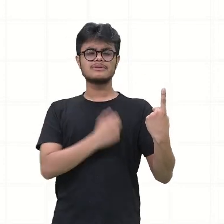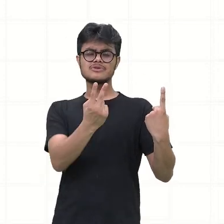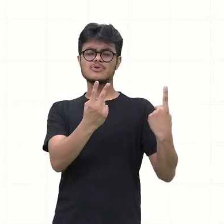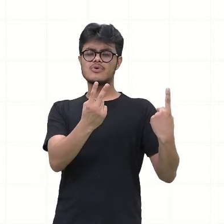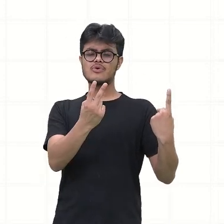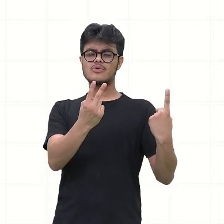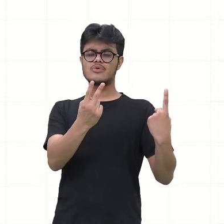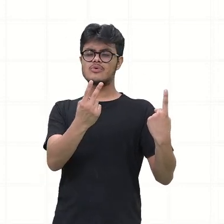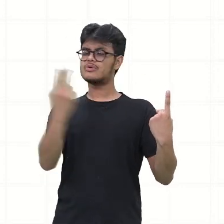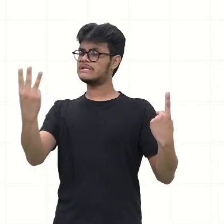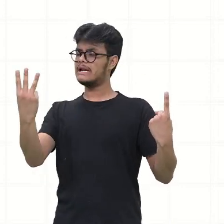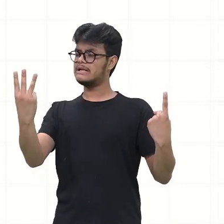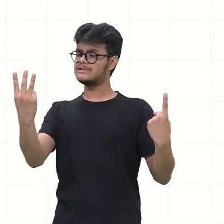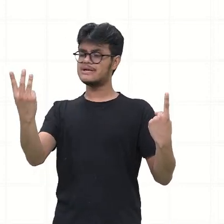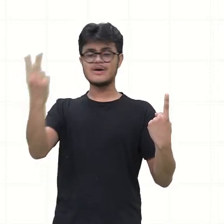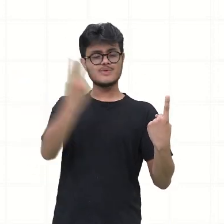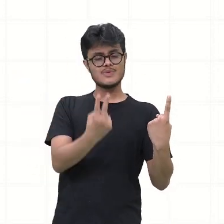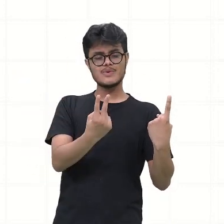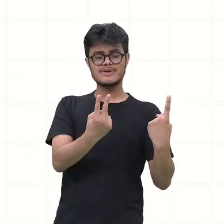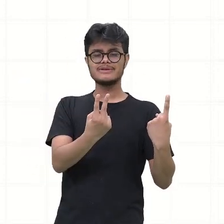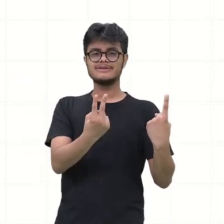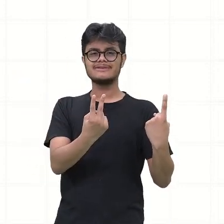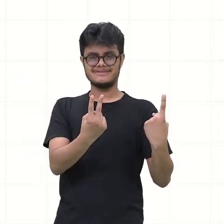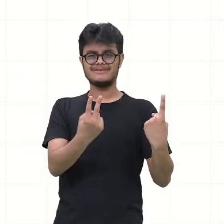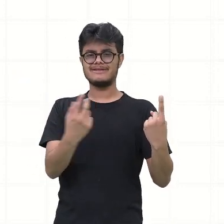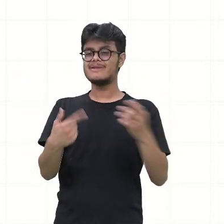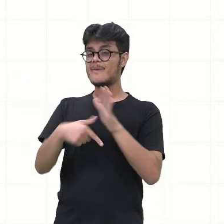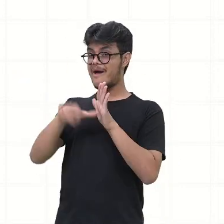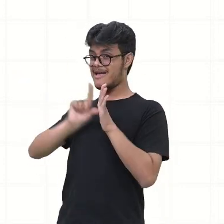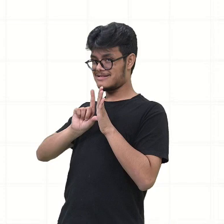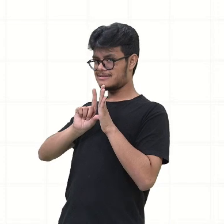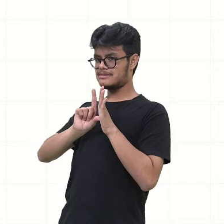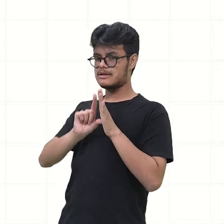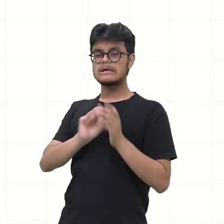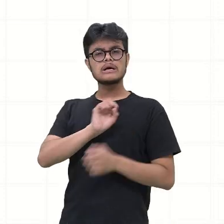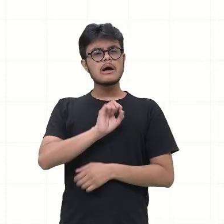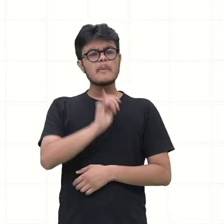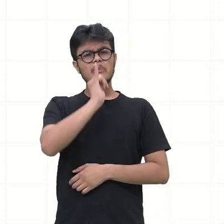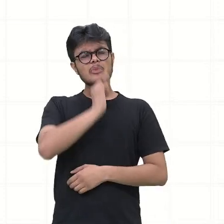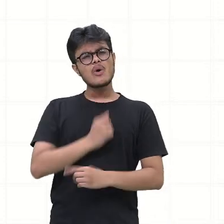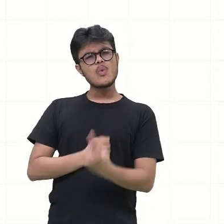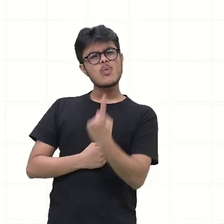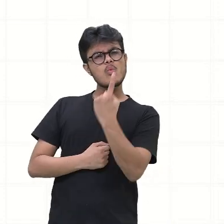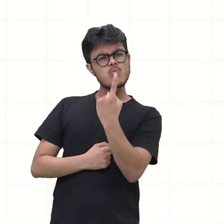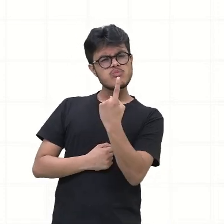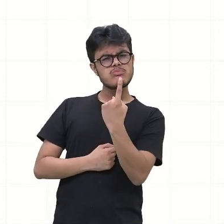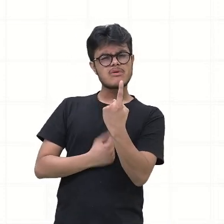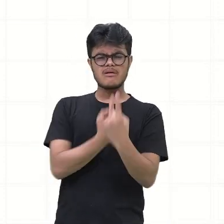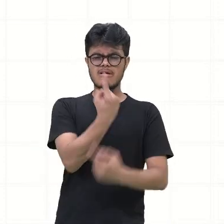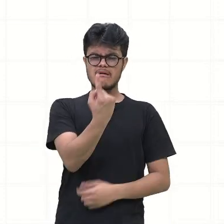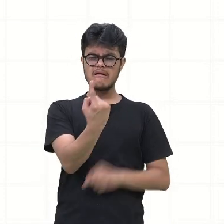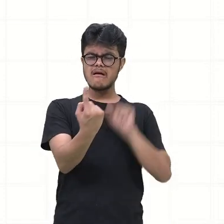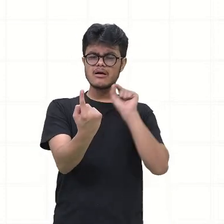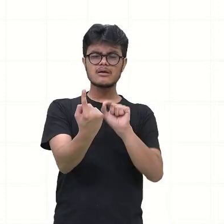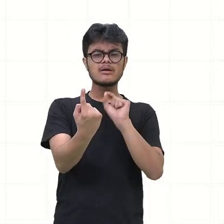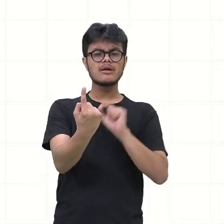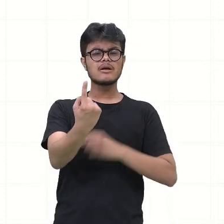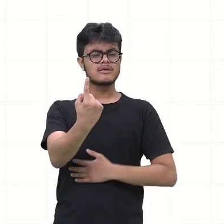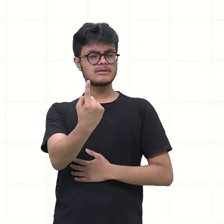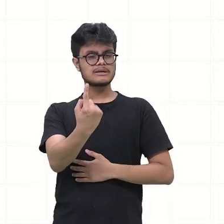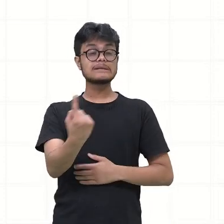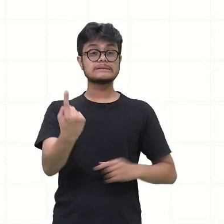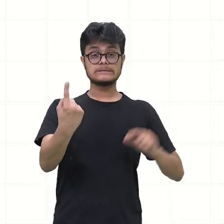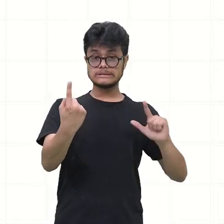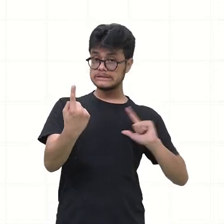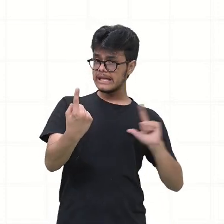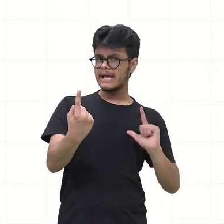do 3? O 2. Só que o 1, né, dependendo da literatura, ele vai